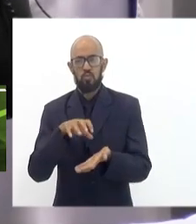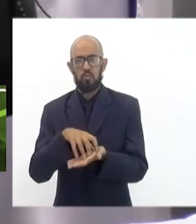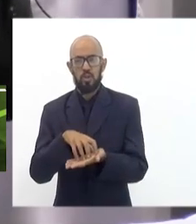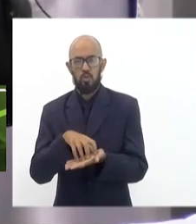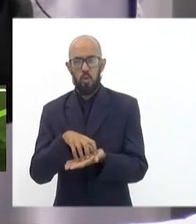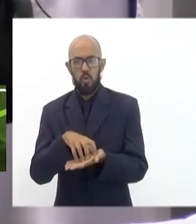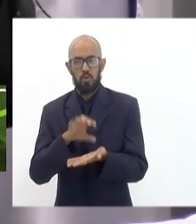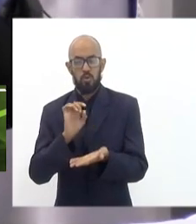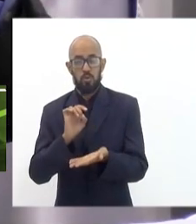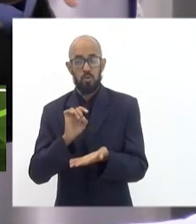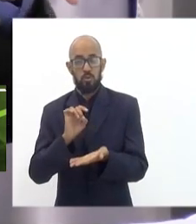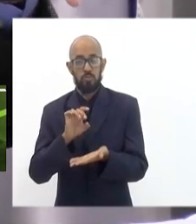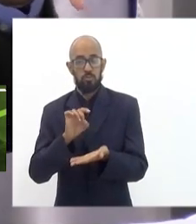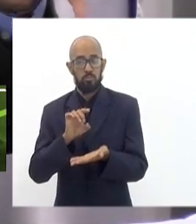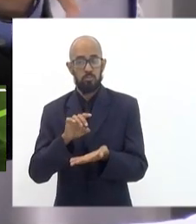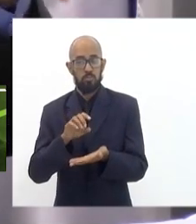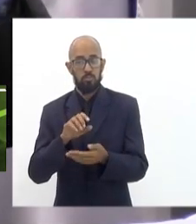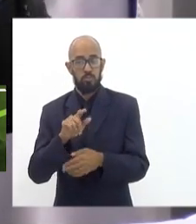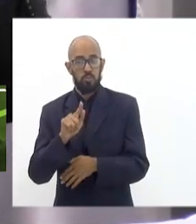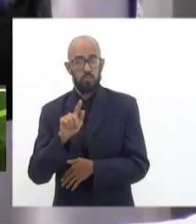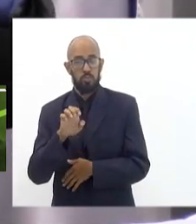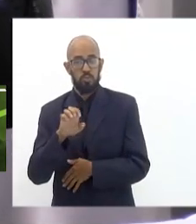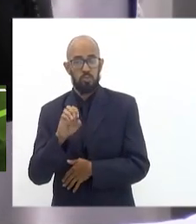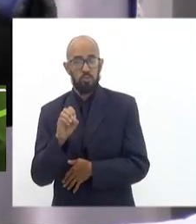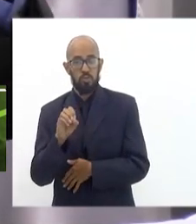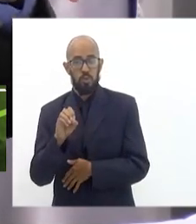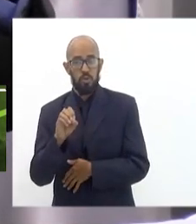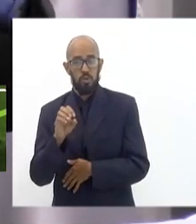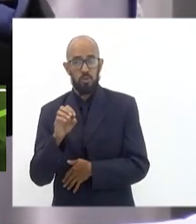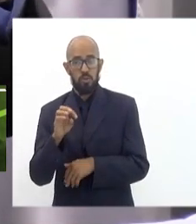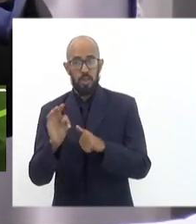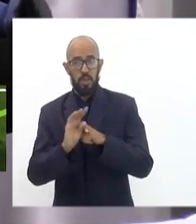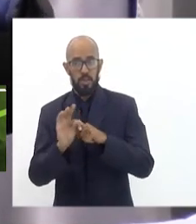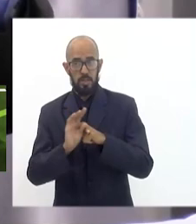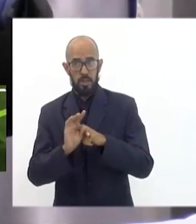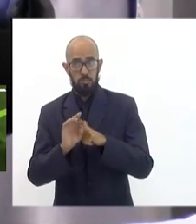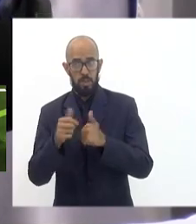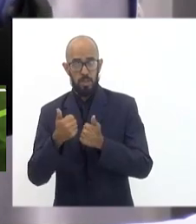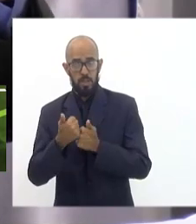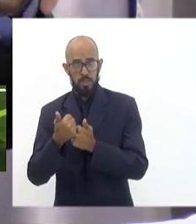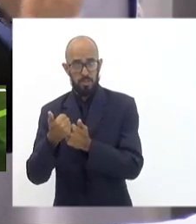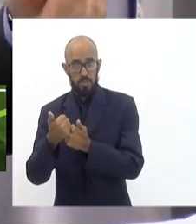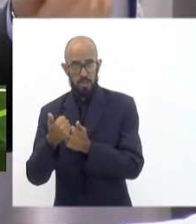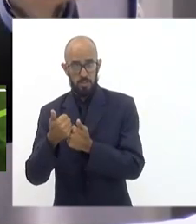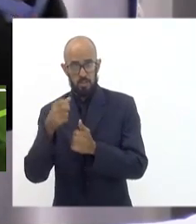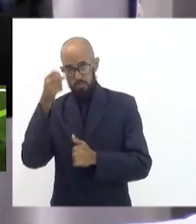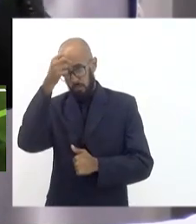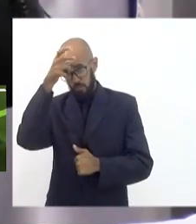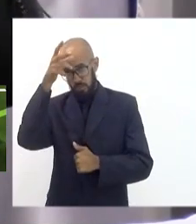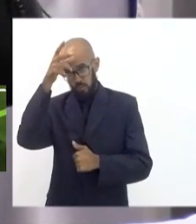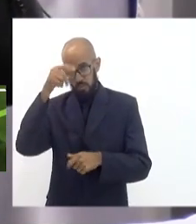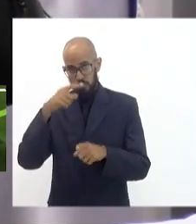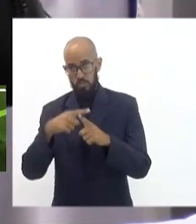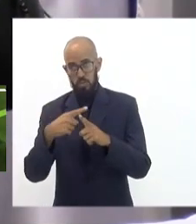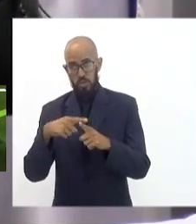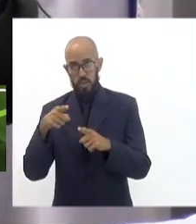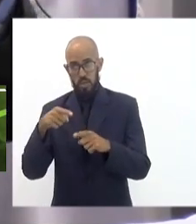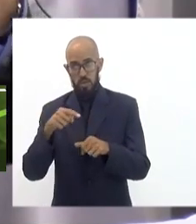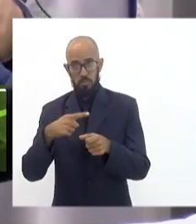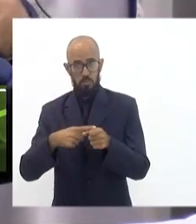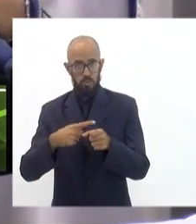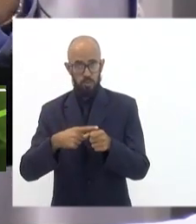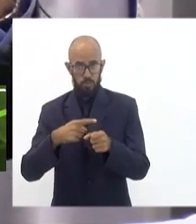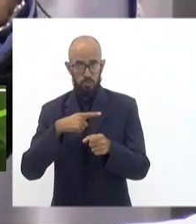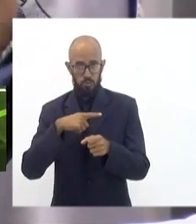e os especialistas de geotécnica para dar assistência às prefeituras porque o município tem um instituto de